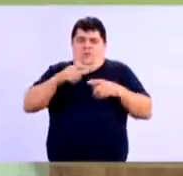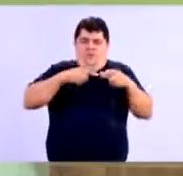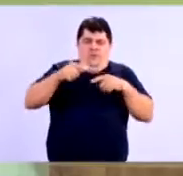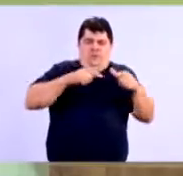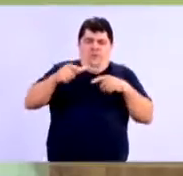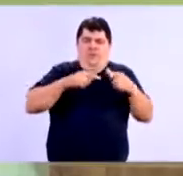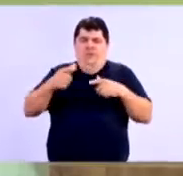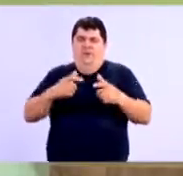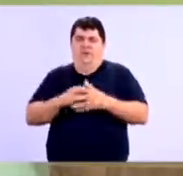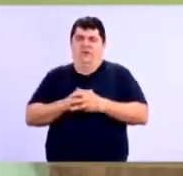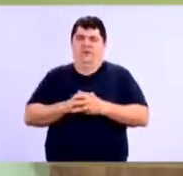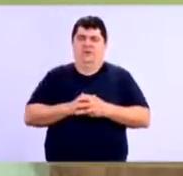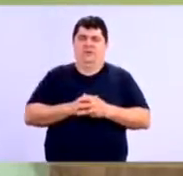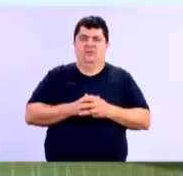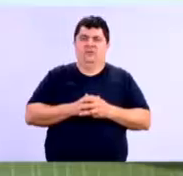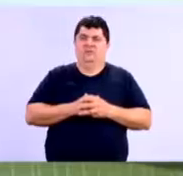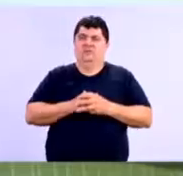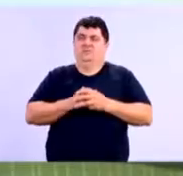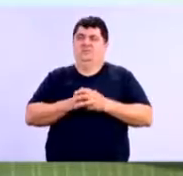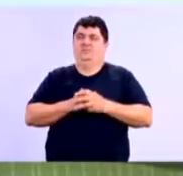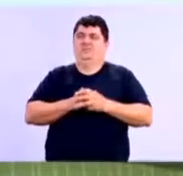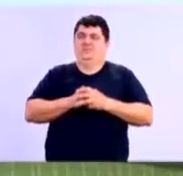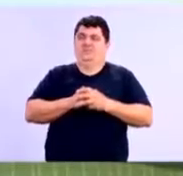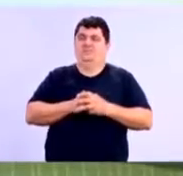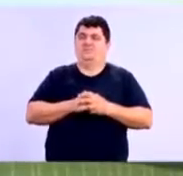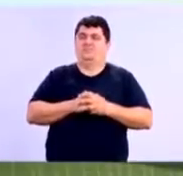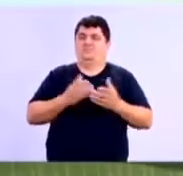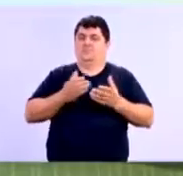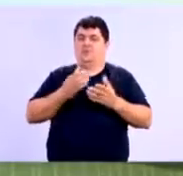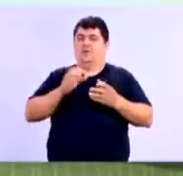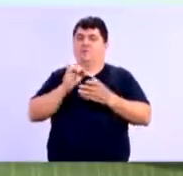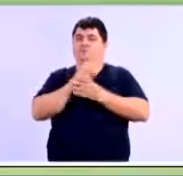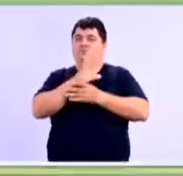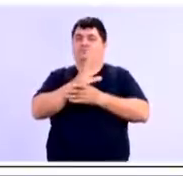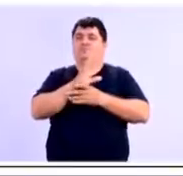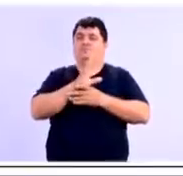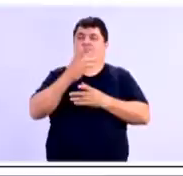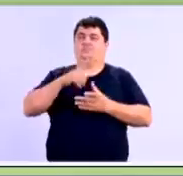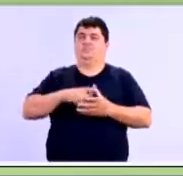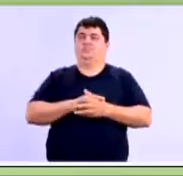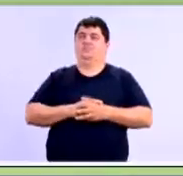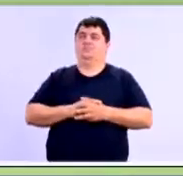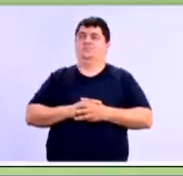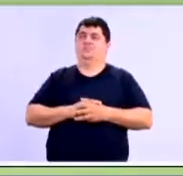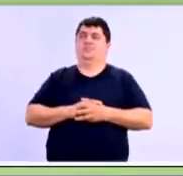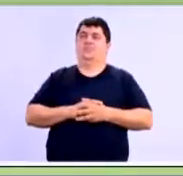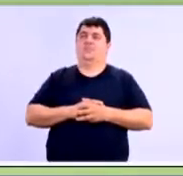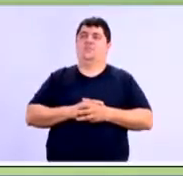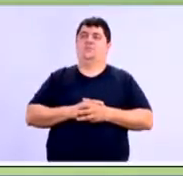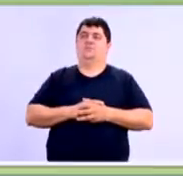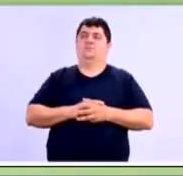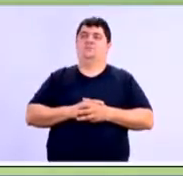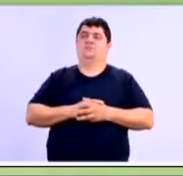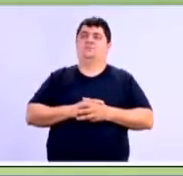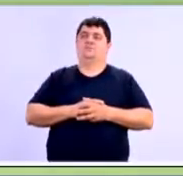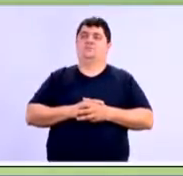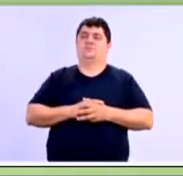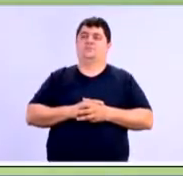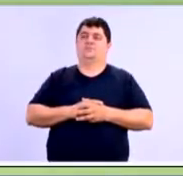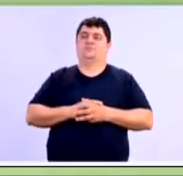isso é muito importante. Ok, então vamos lá para os slides, para a gente ir expondo isso de melhor forma. Então vamos